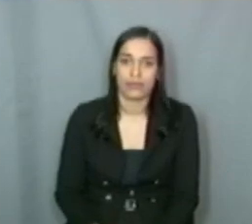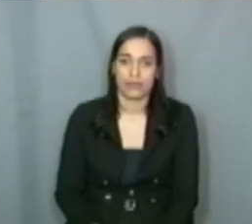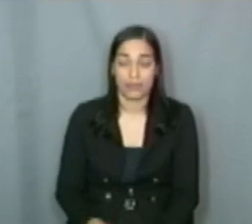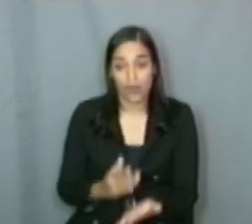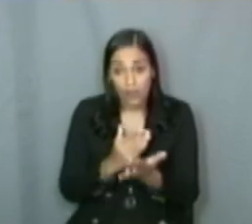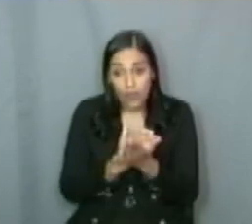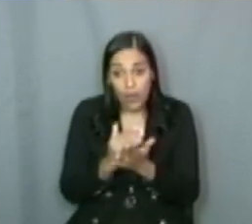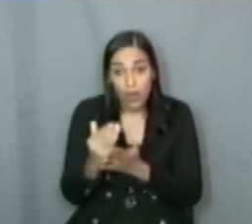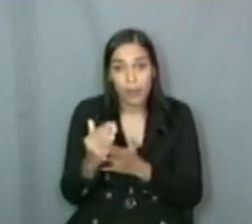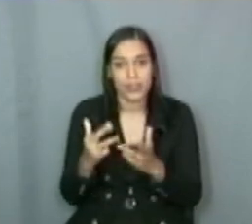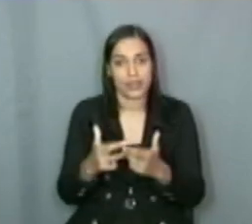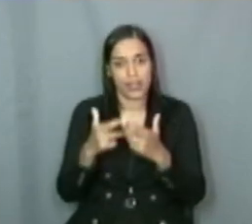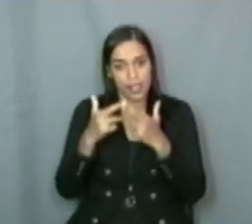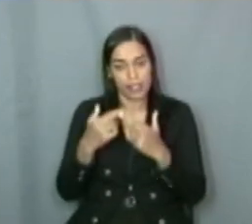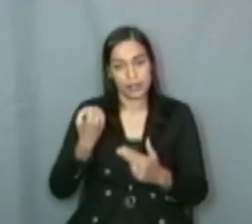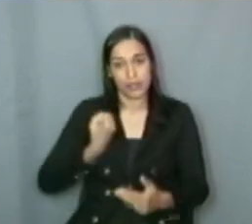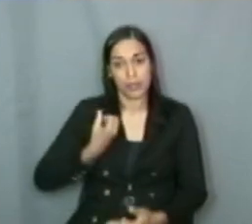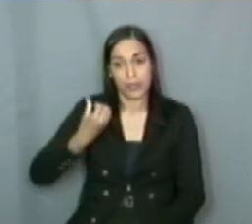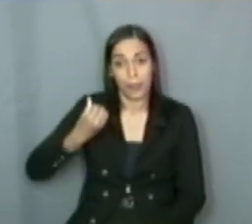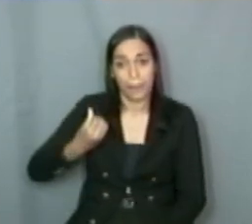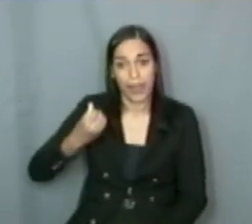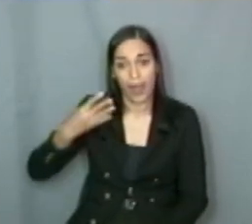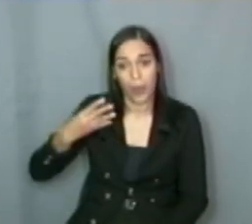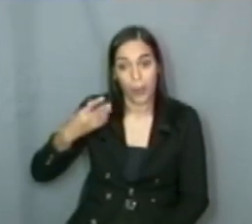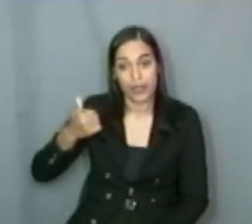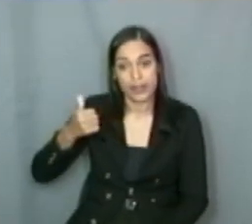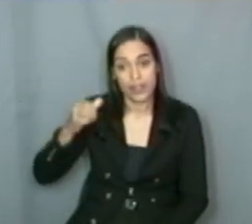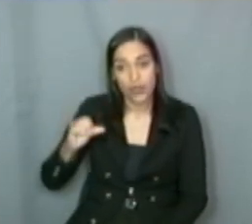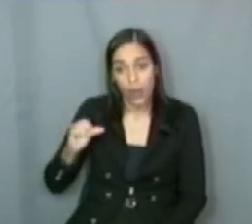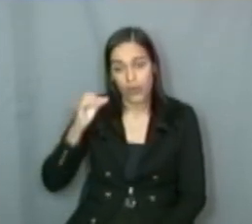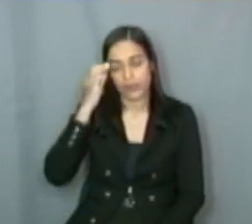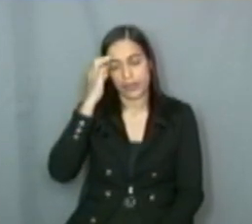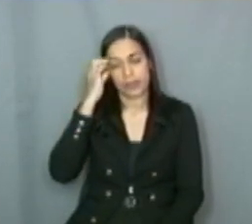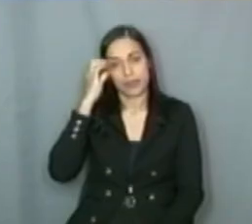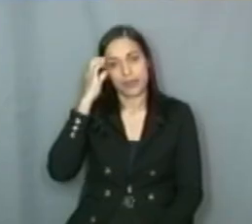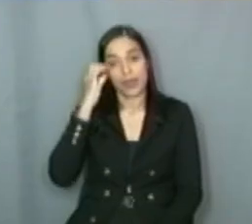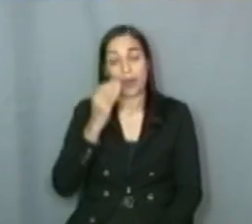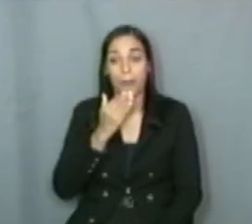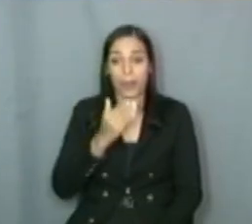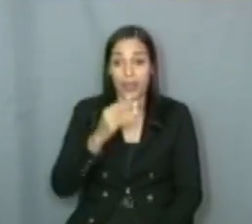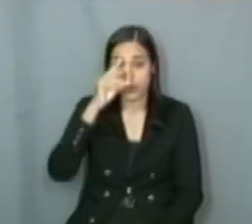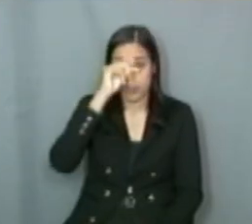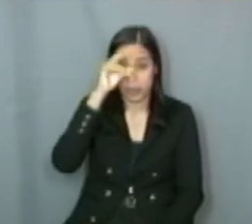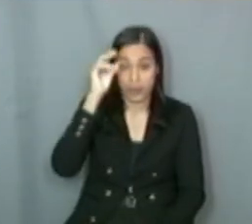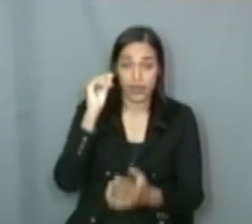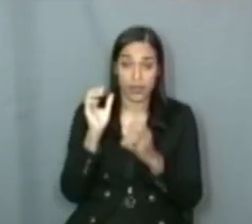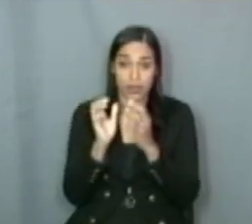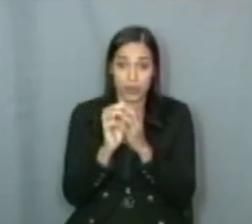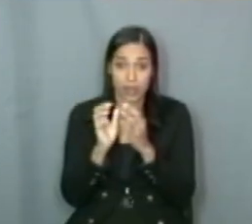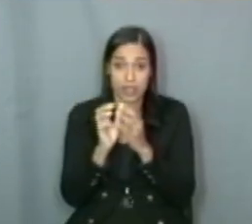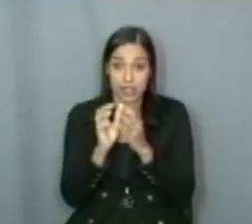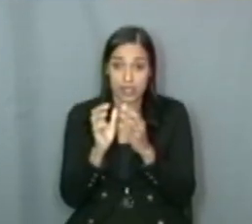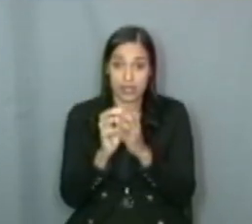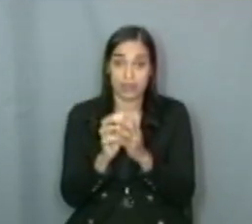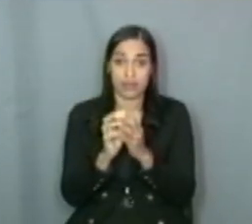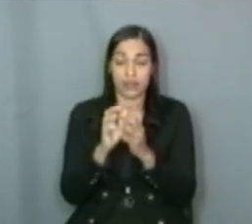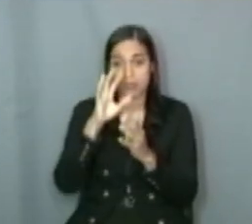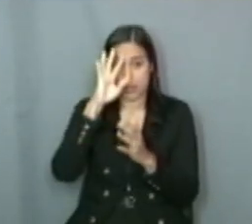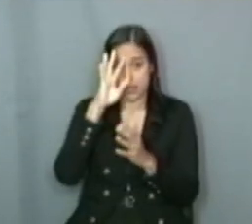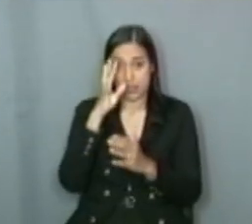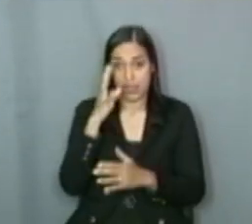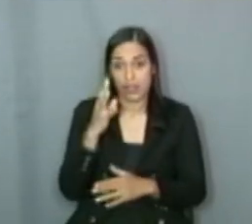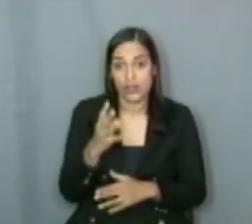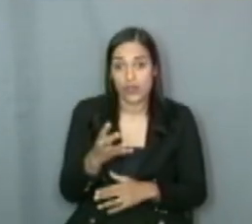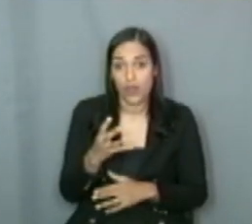Vou começar pelo requerimento 6419, em que eu dirijo uma indicação à Prefeitura do Recife para que sejam adotadas